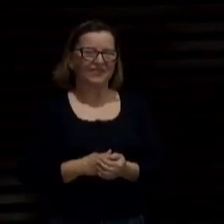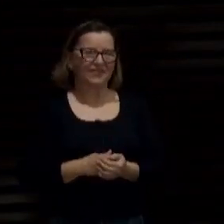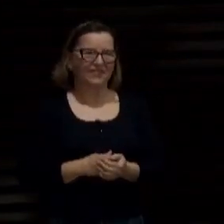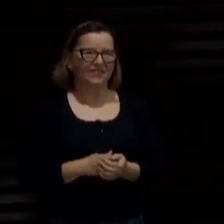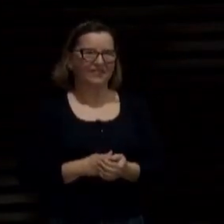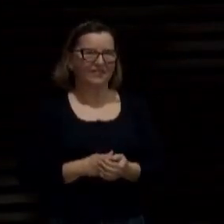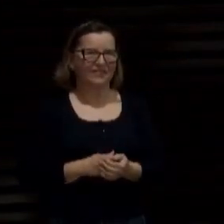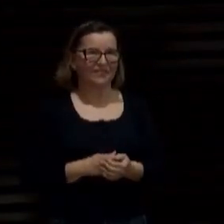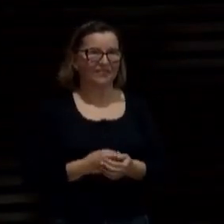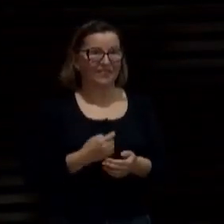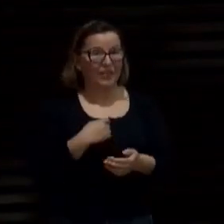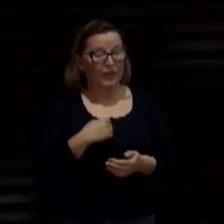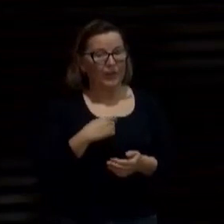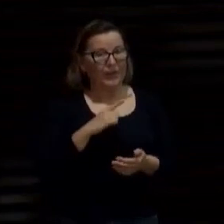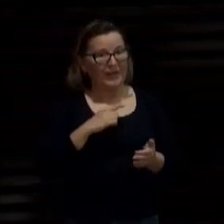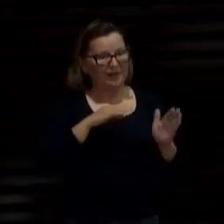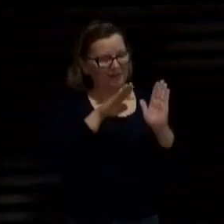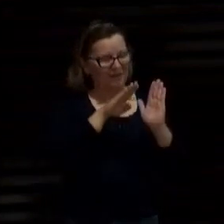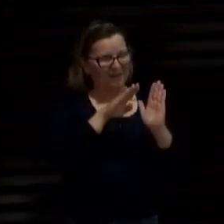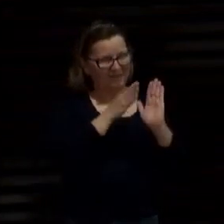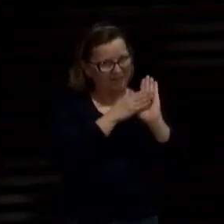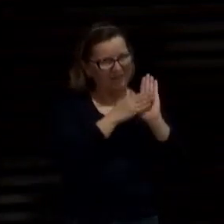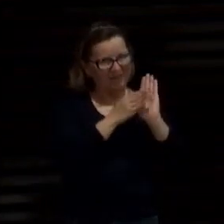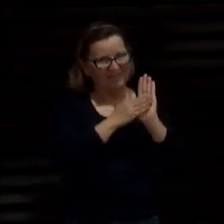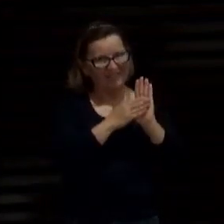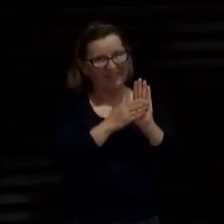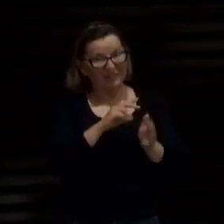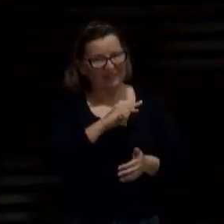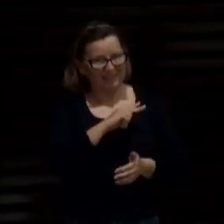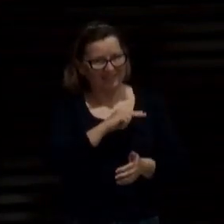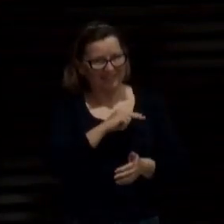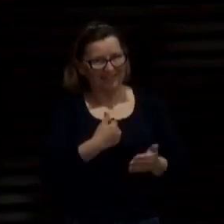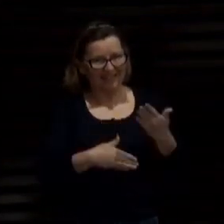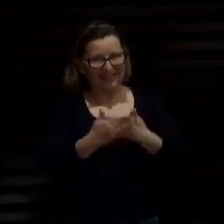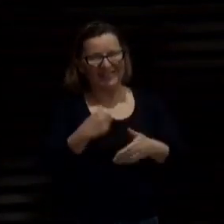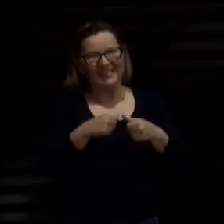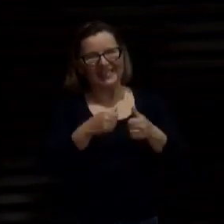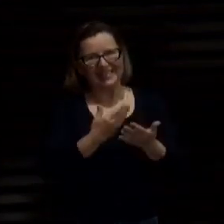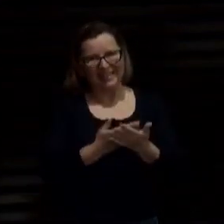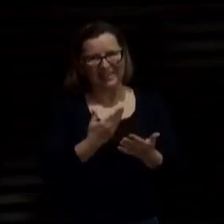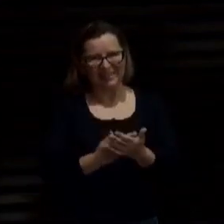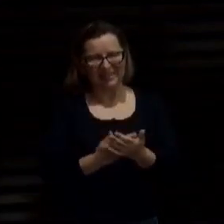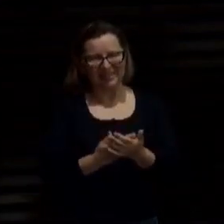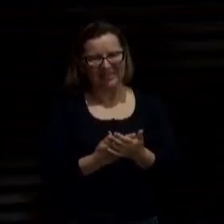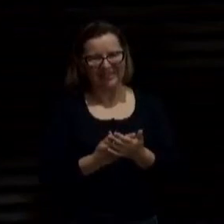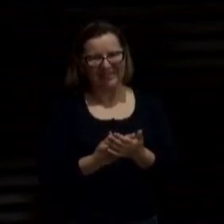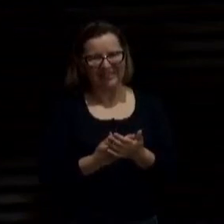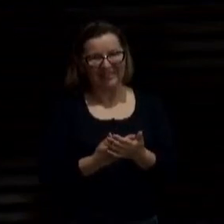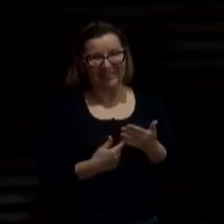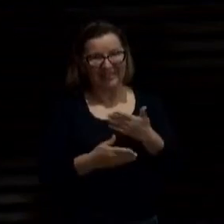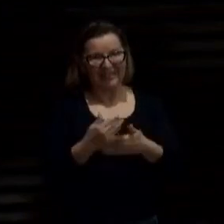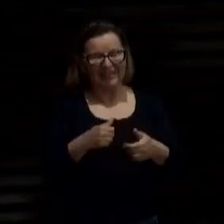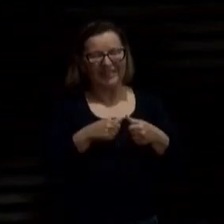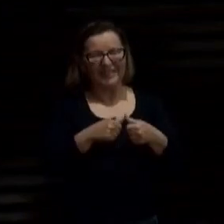E eu tenho um propósito pessoal, meus amados, é que por meio desse estudo, por meio dessa meditação na